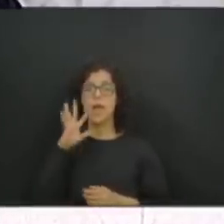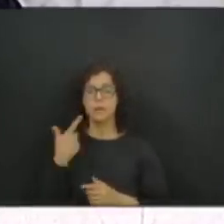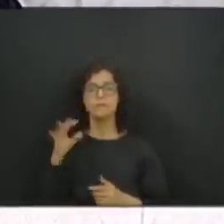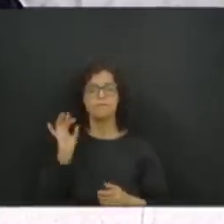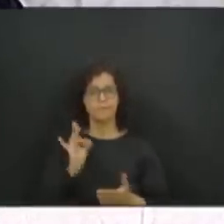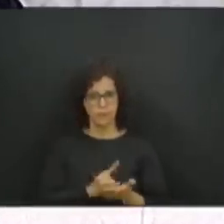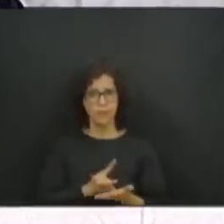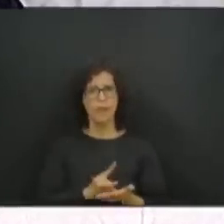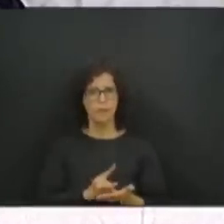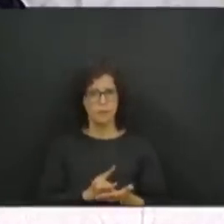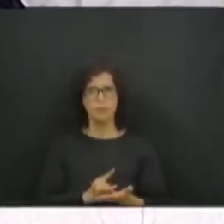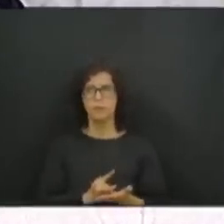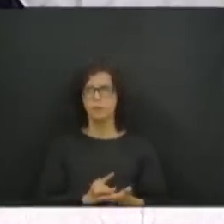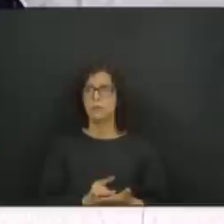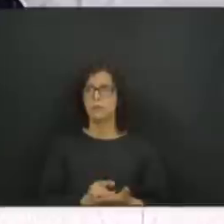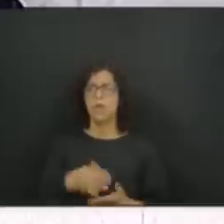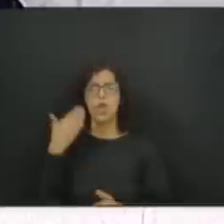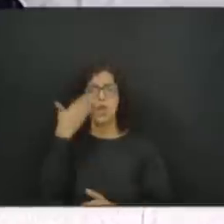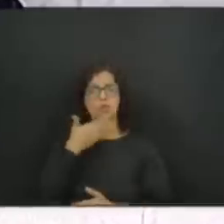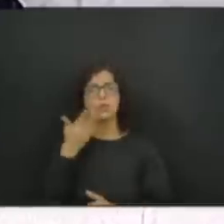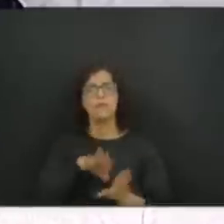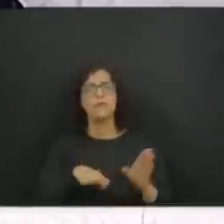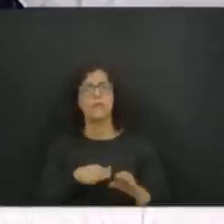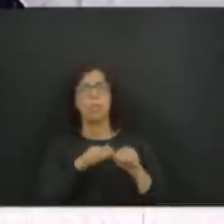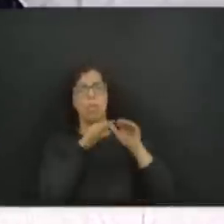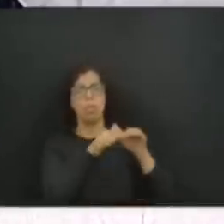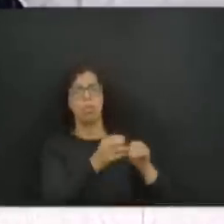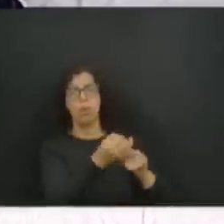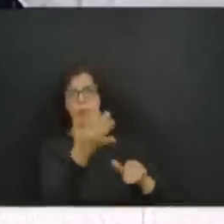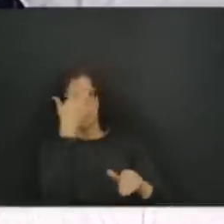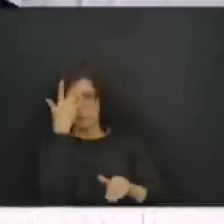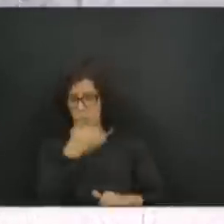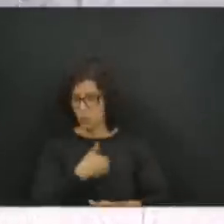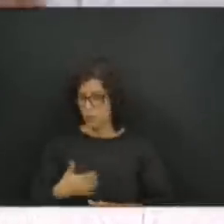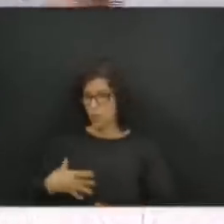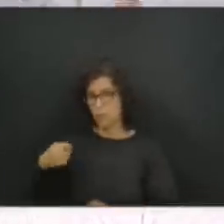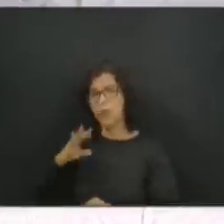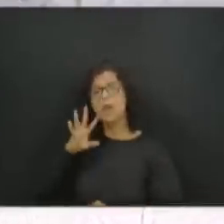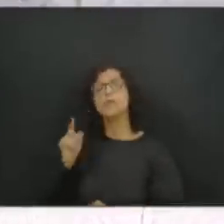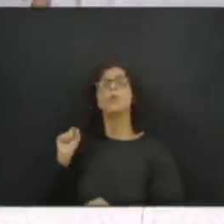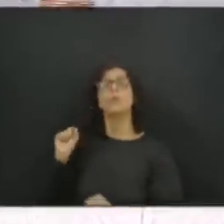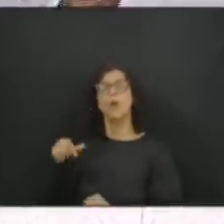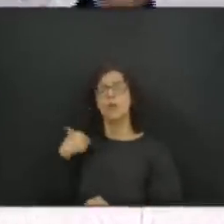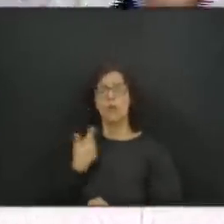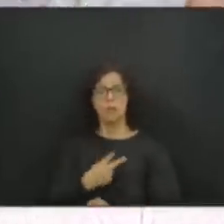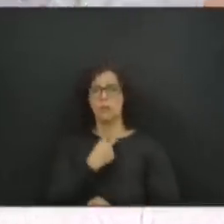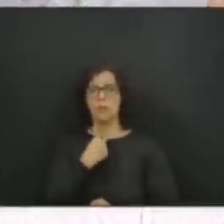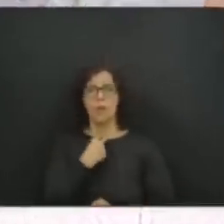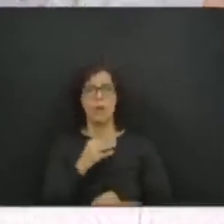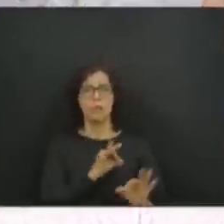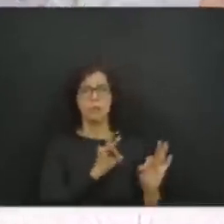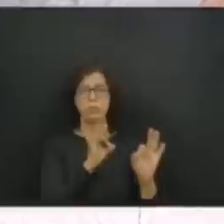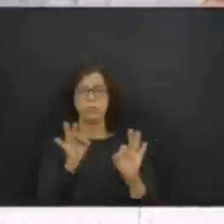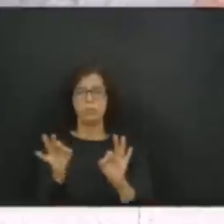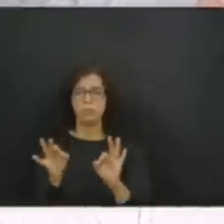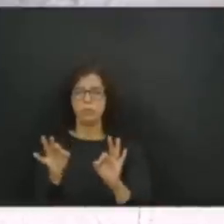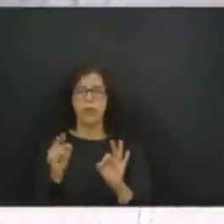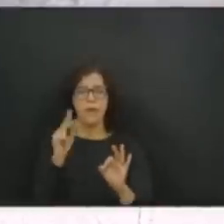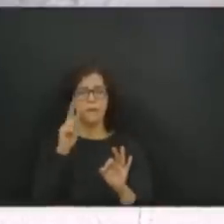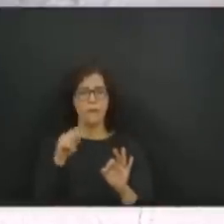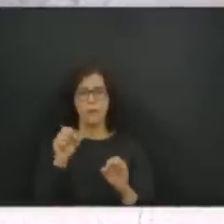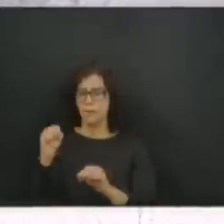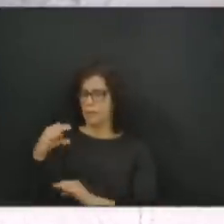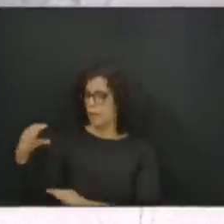decidiu mesmo eu discurso que muitas vezes agride algumas pessoas mas é o seguinte nós não podemos mais acompanhar enquanto